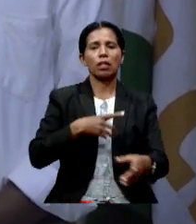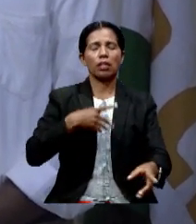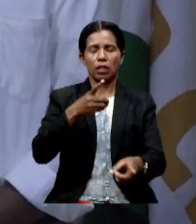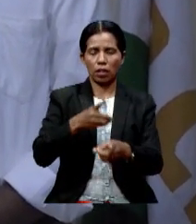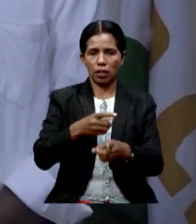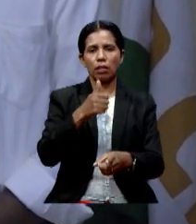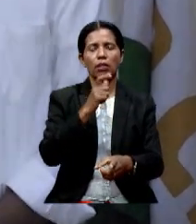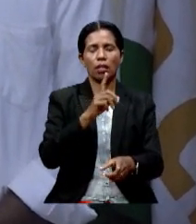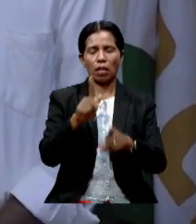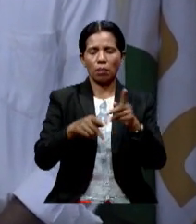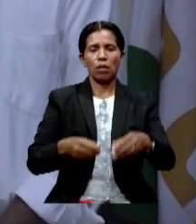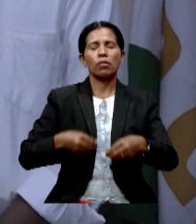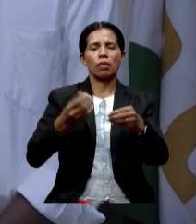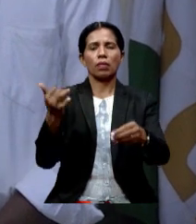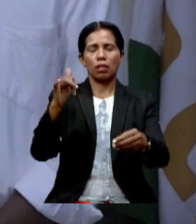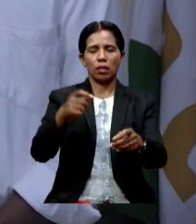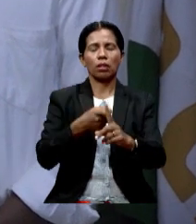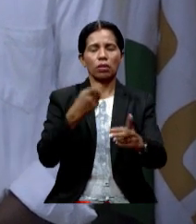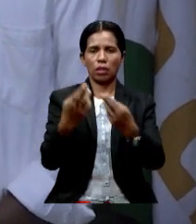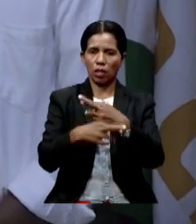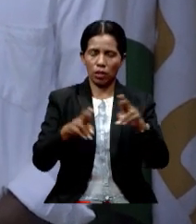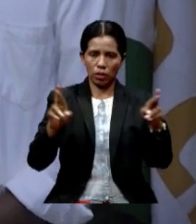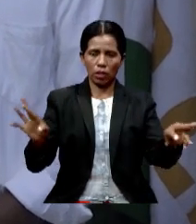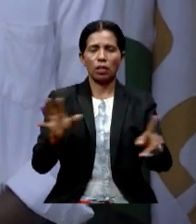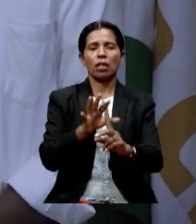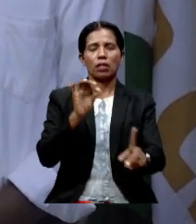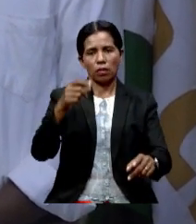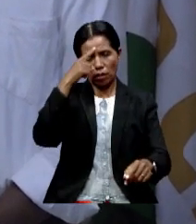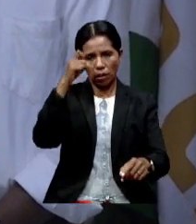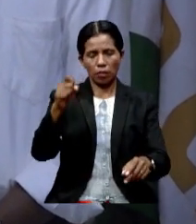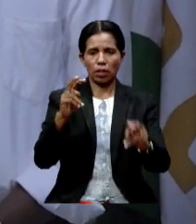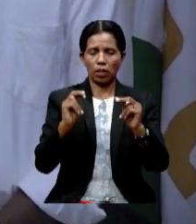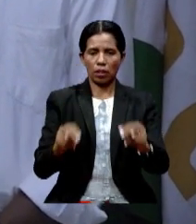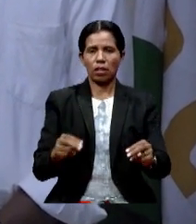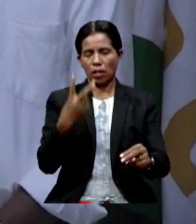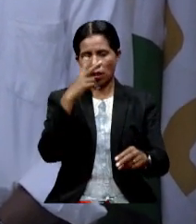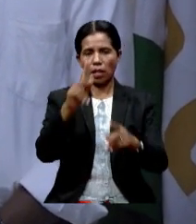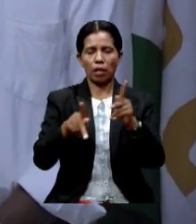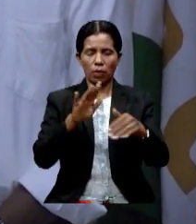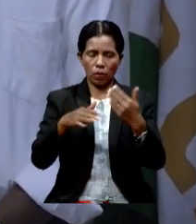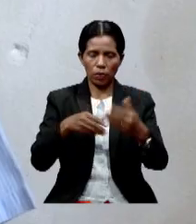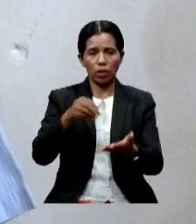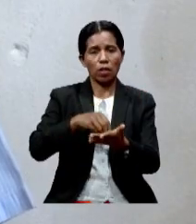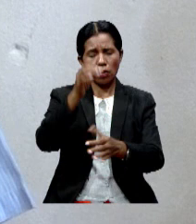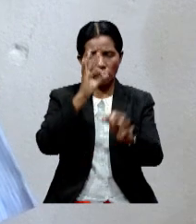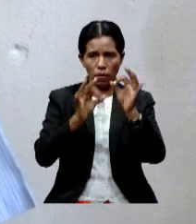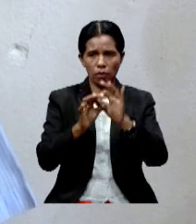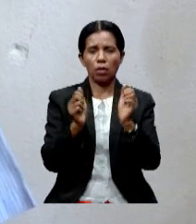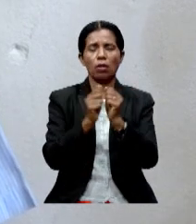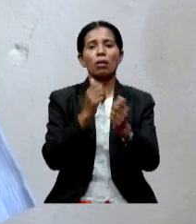IDNB, povo Fobacira, lhe resultado eleição, também tem que materializar povo ne confiança IDNB